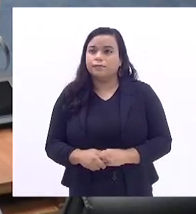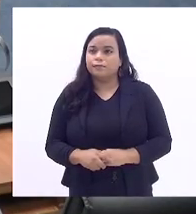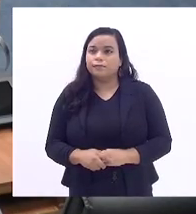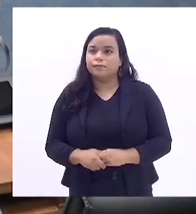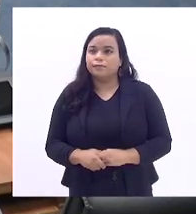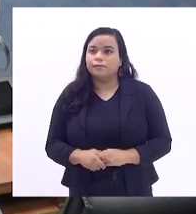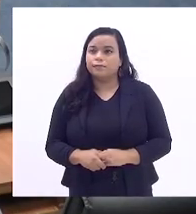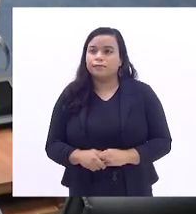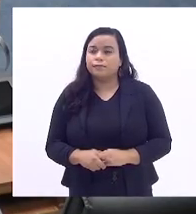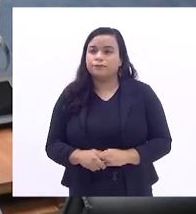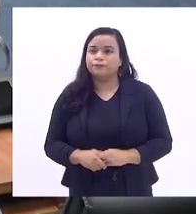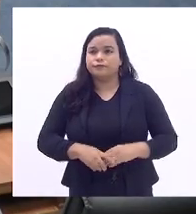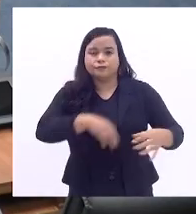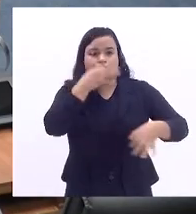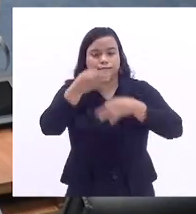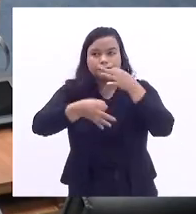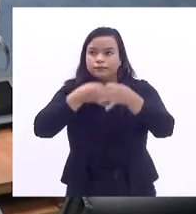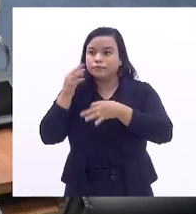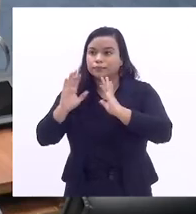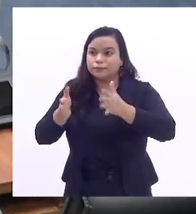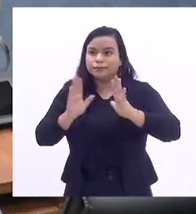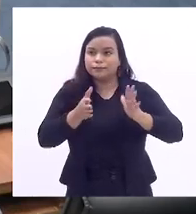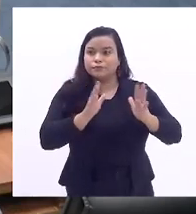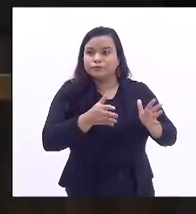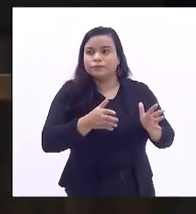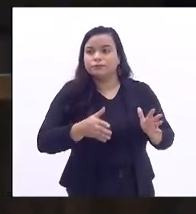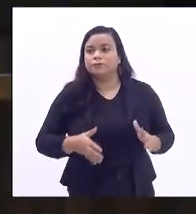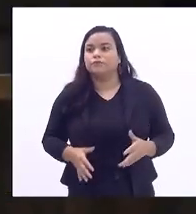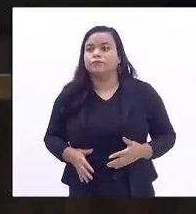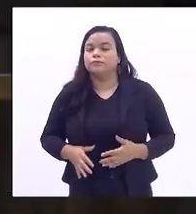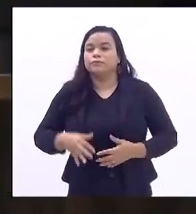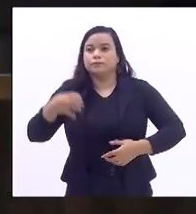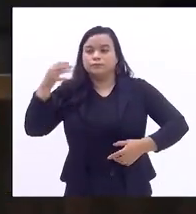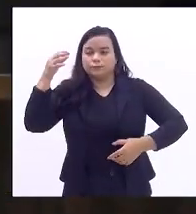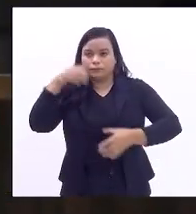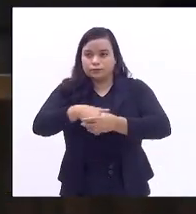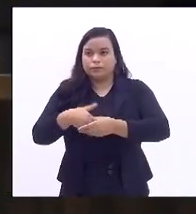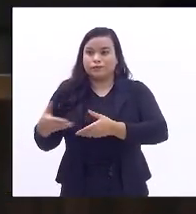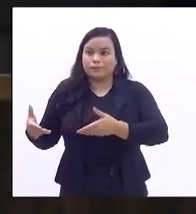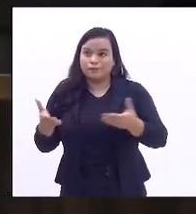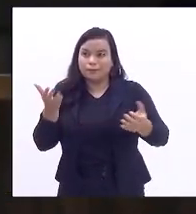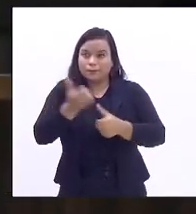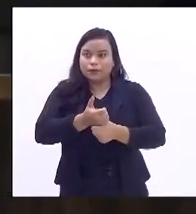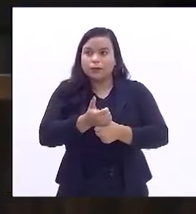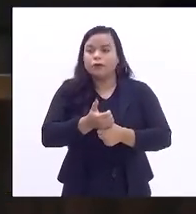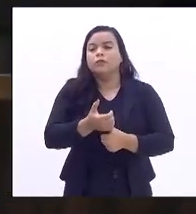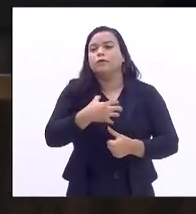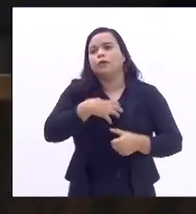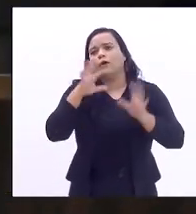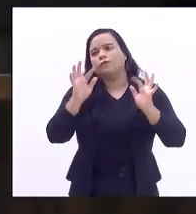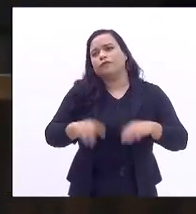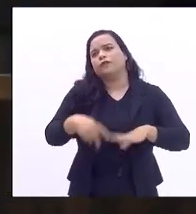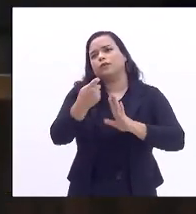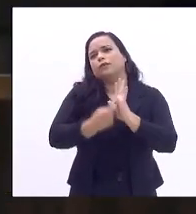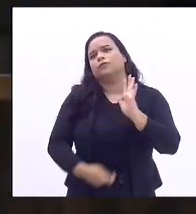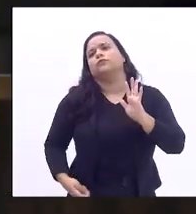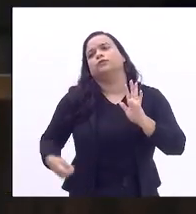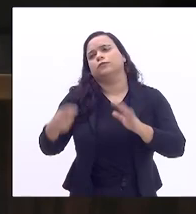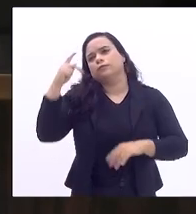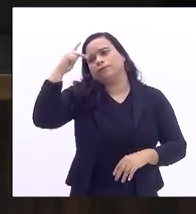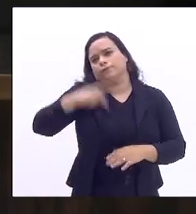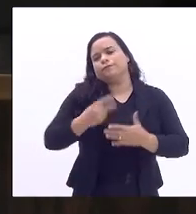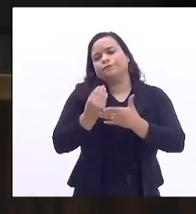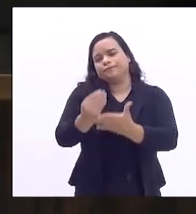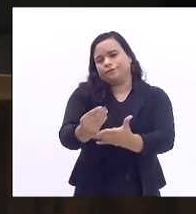e os pareceres emitidos em votação substantivo com forma final de redação que a